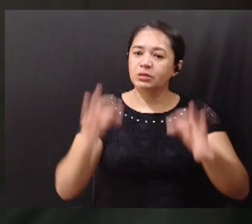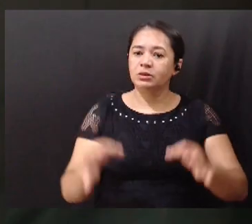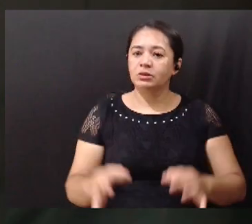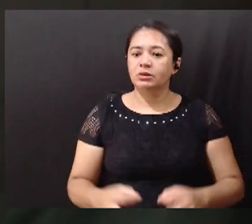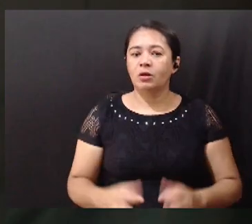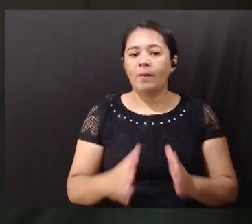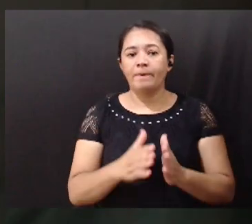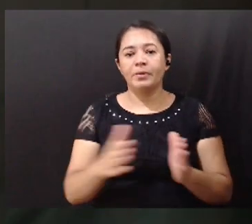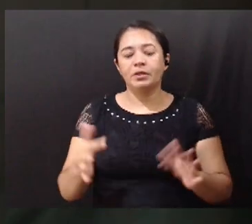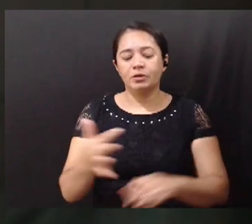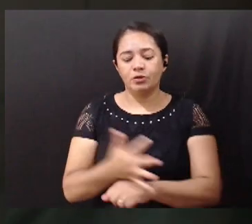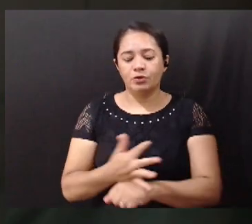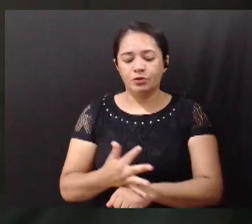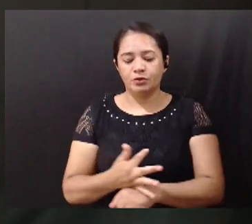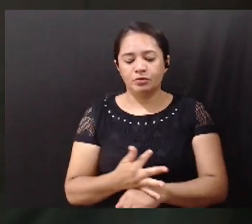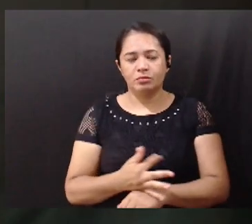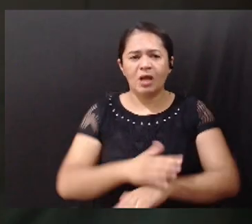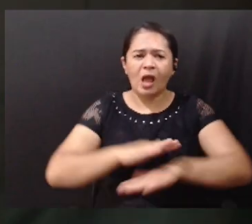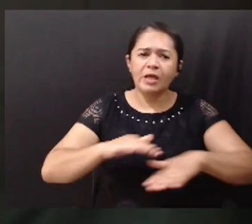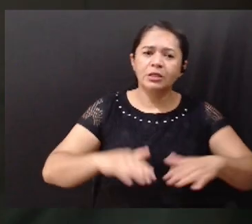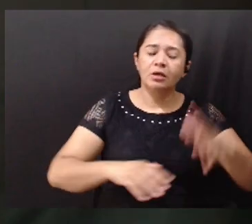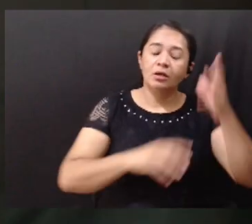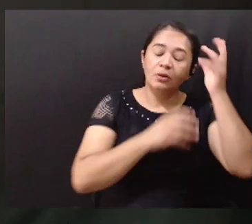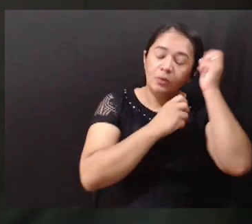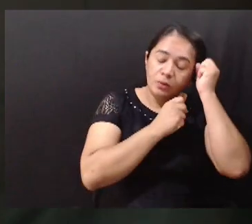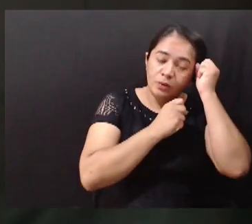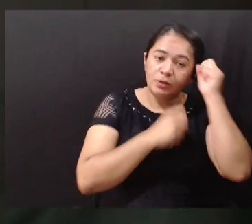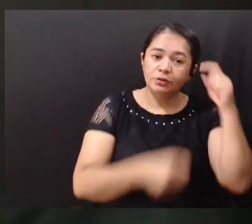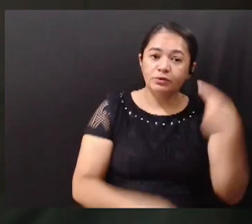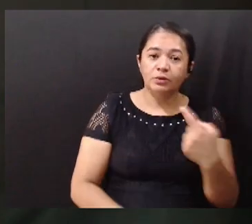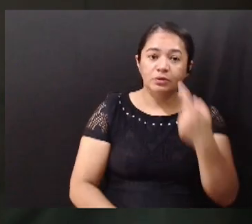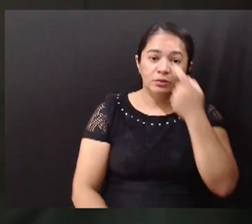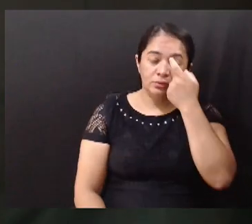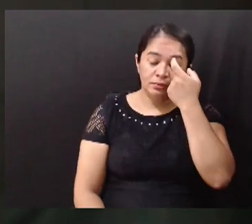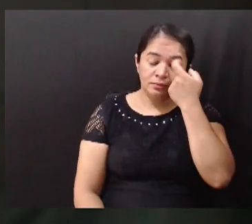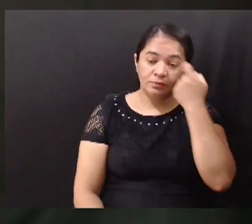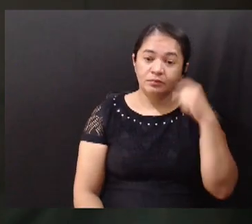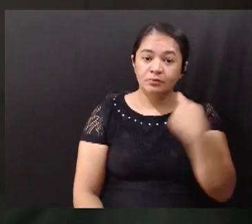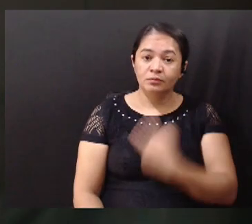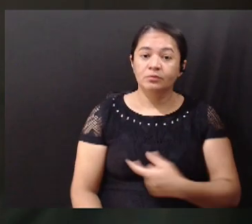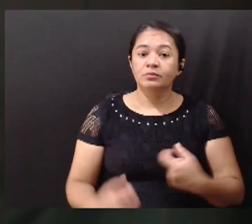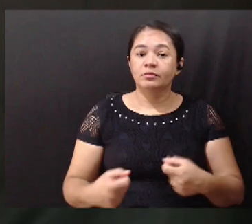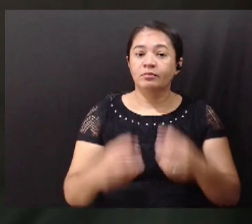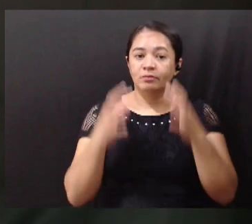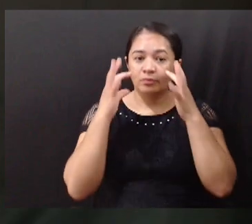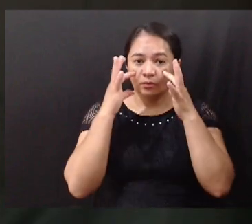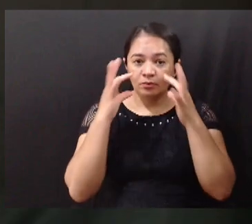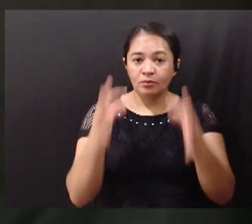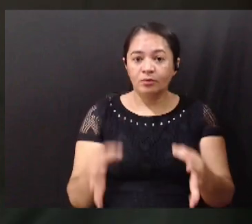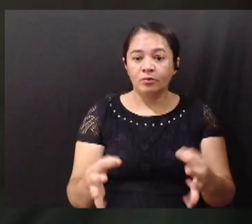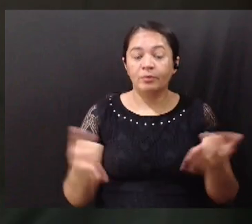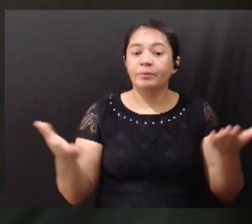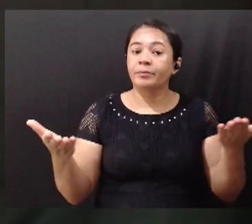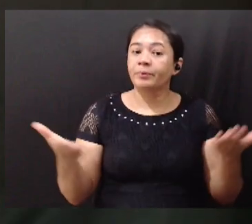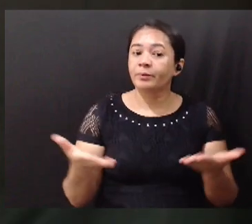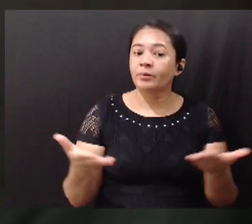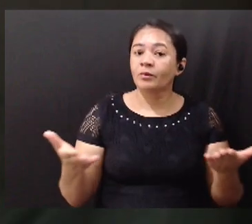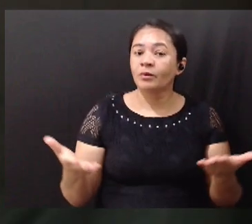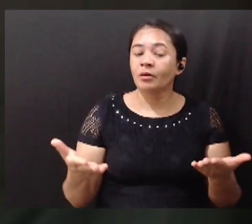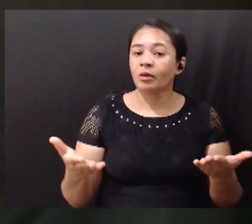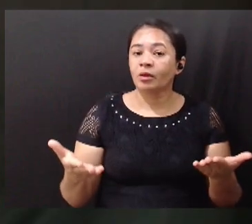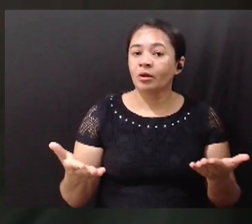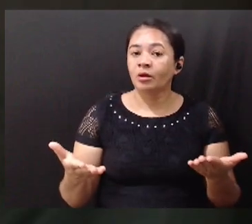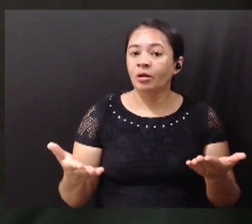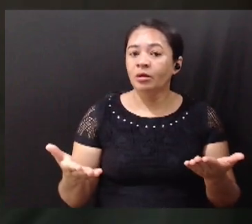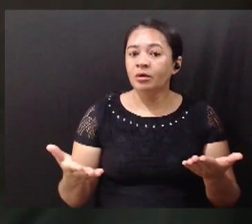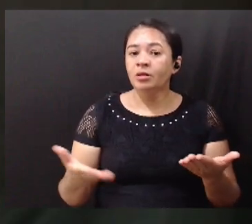tem dormido, e então sono é um ponto que a gente precisa ficar bem atento. Agora, aquela frase,